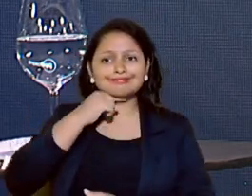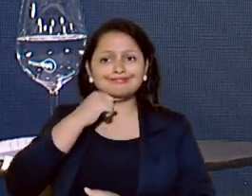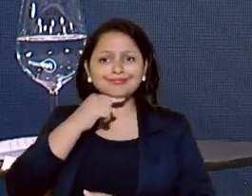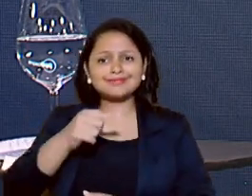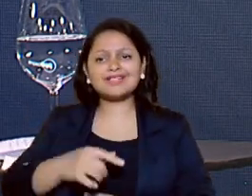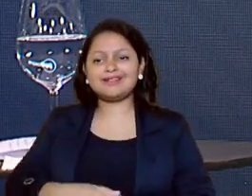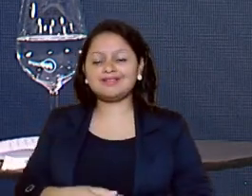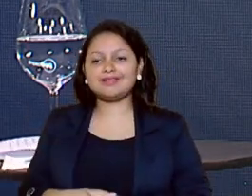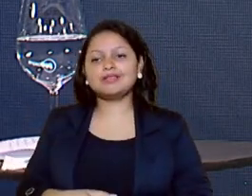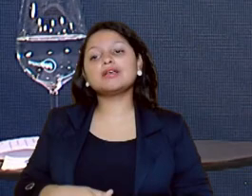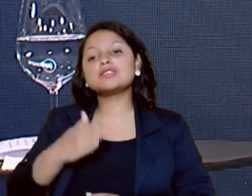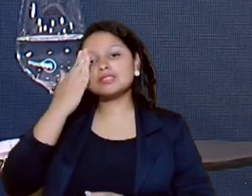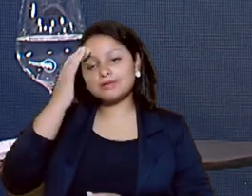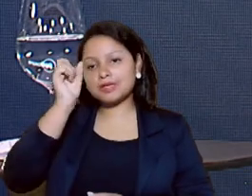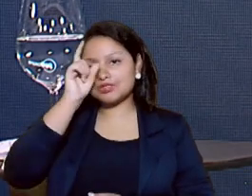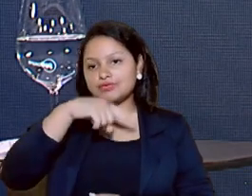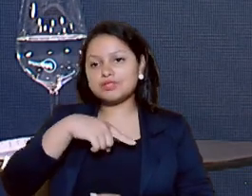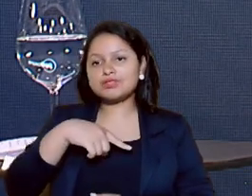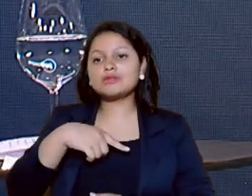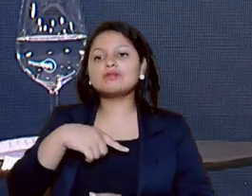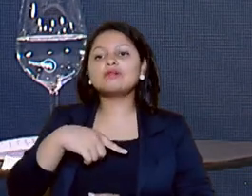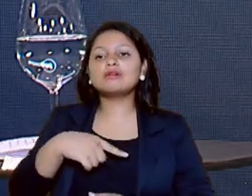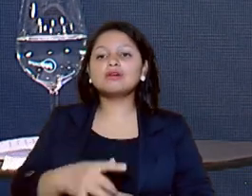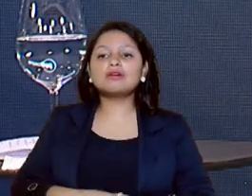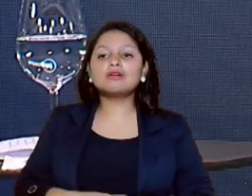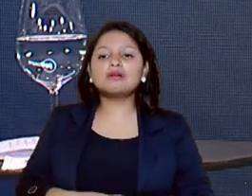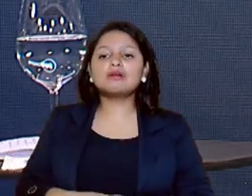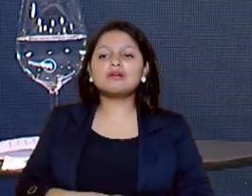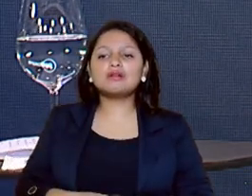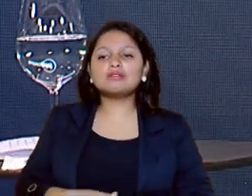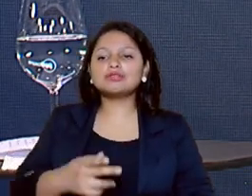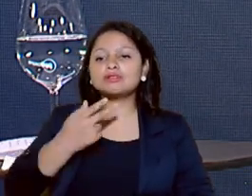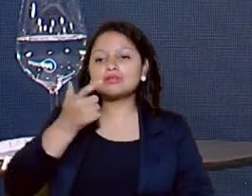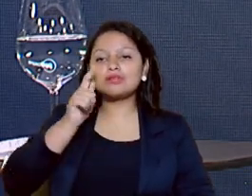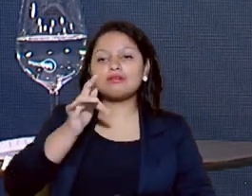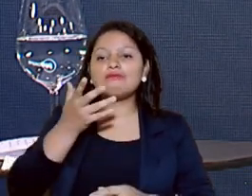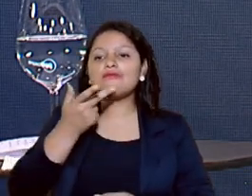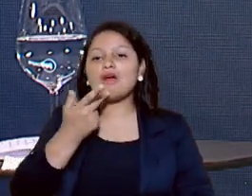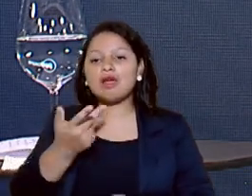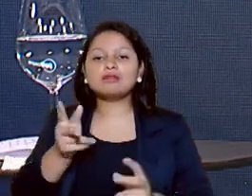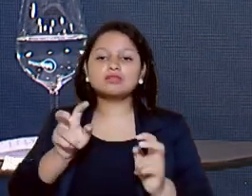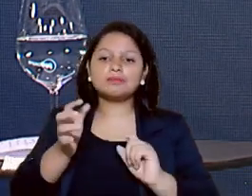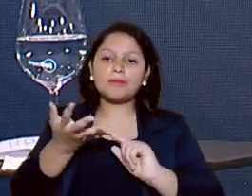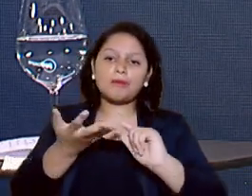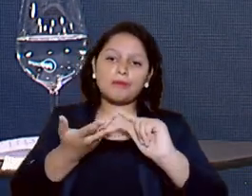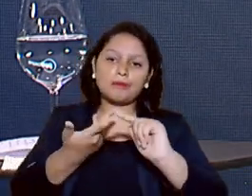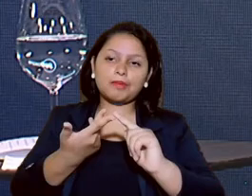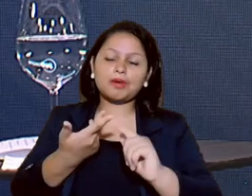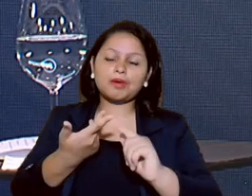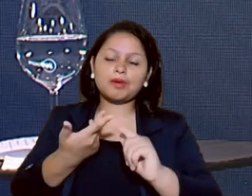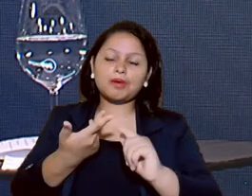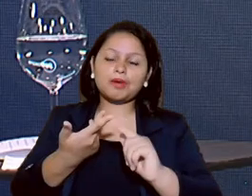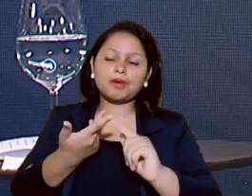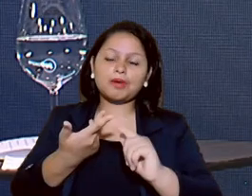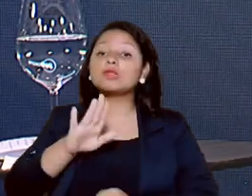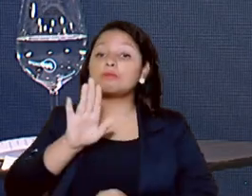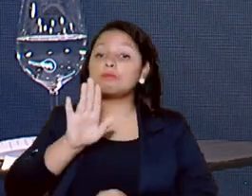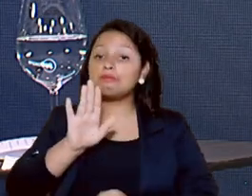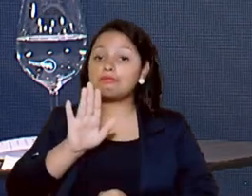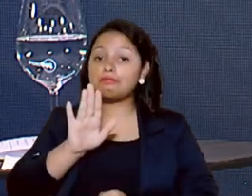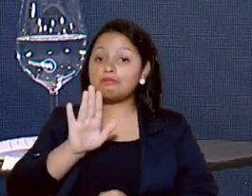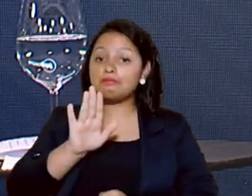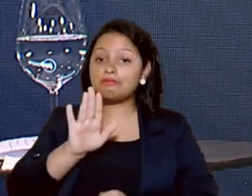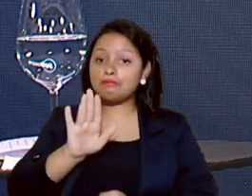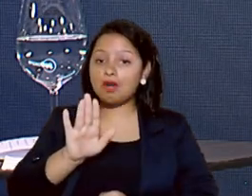complexo aí a gente pode falar de Open finals Aquarius a gente vai falar sobre isso Eh mas ainda um